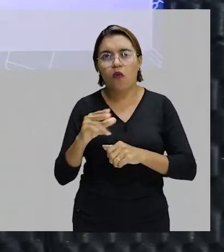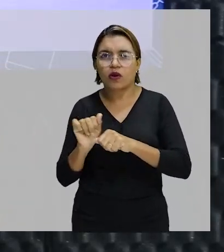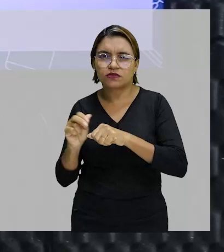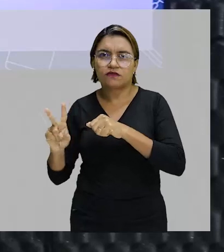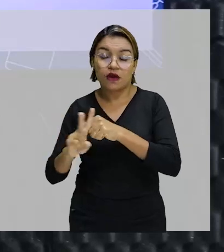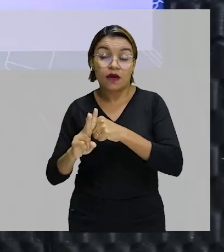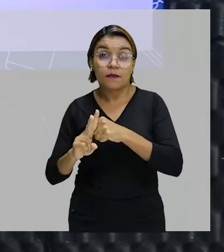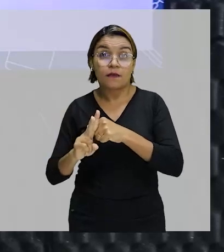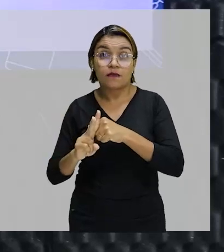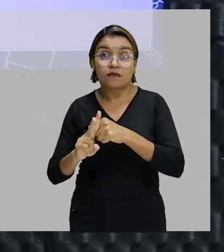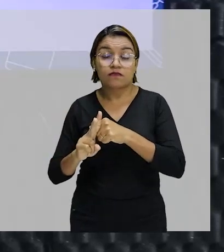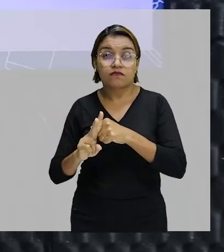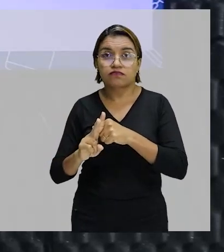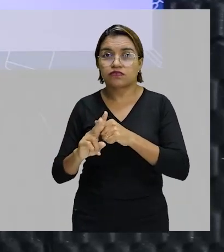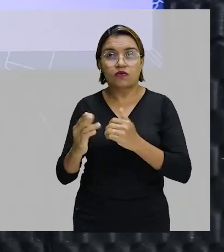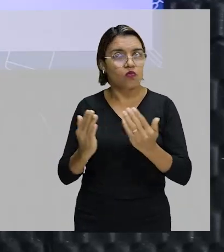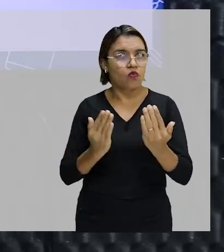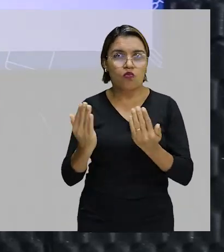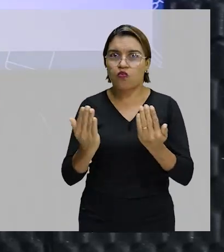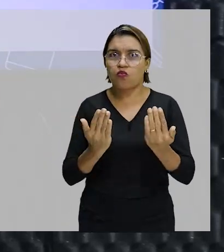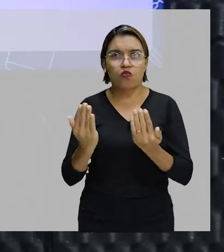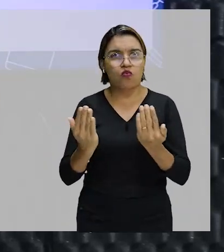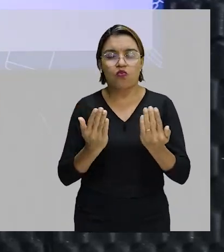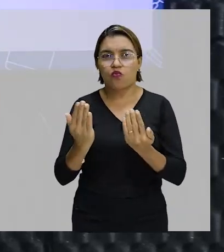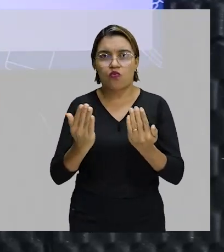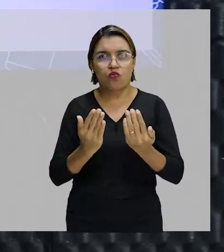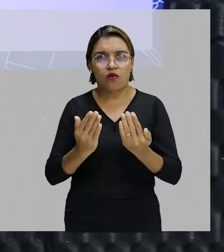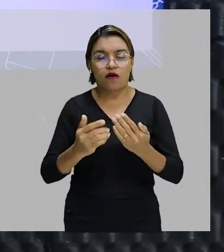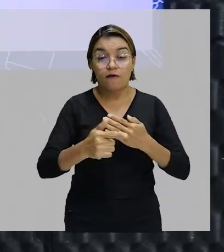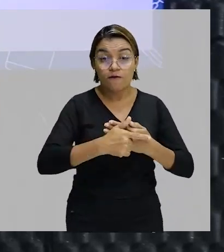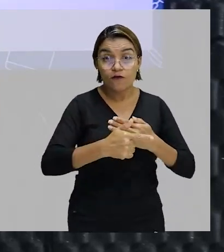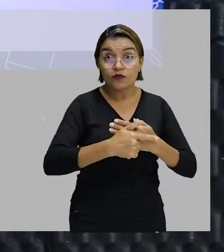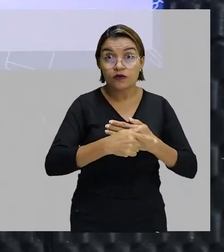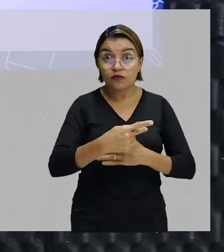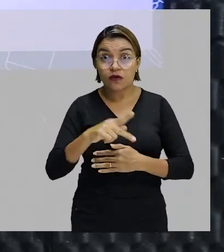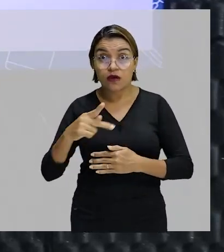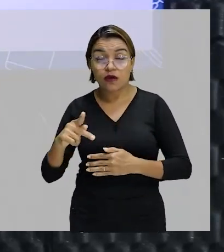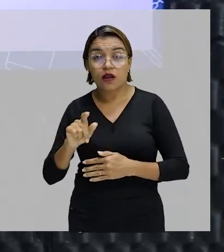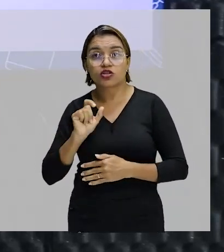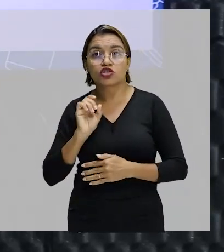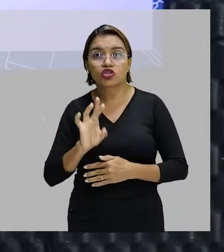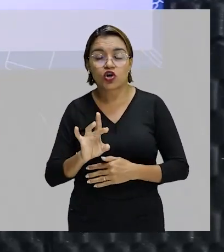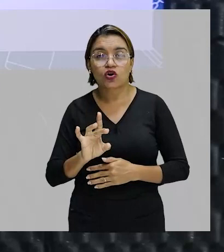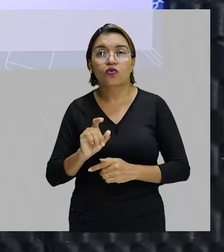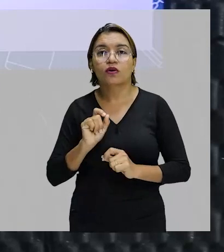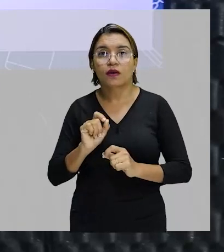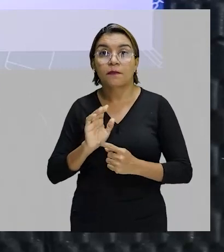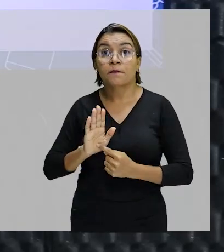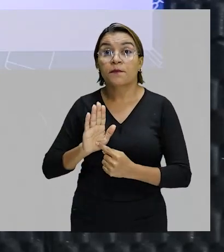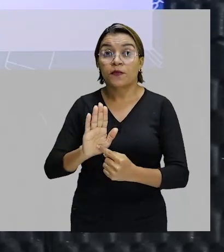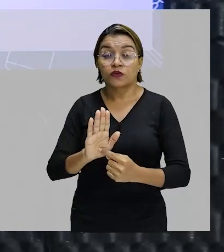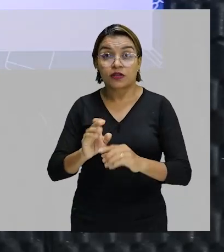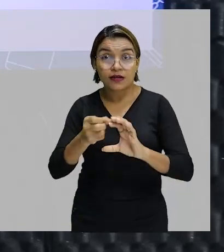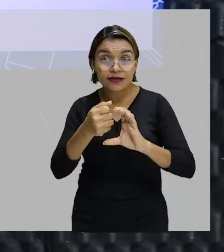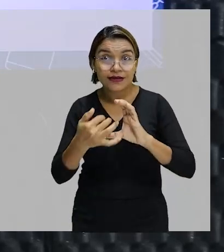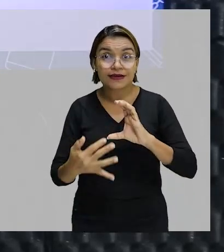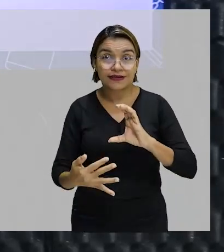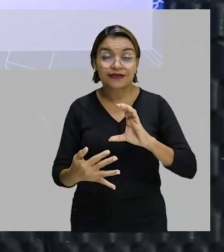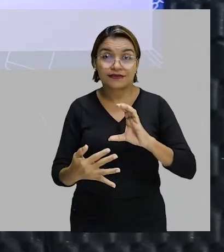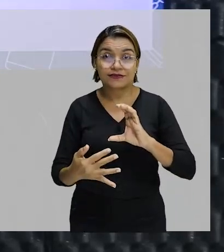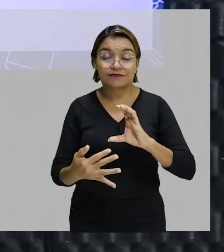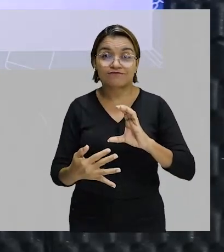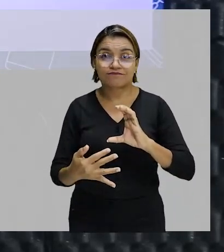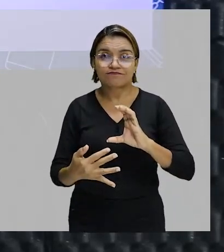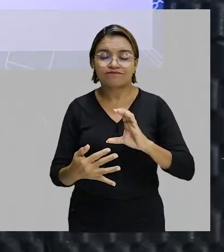advérbio não faz comparação. A função dele é apenas oferecer aquela característica,